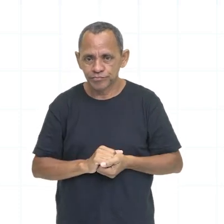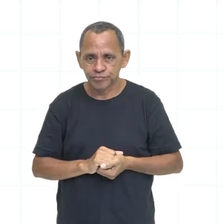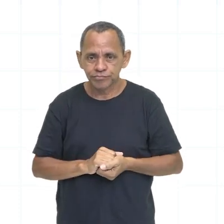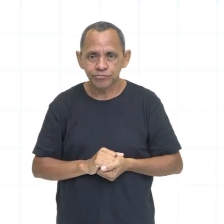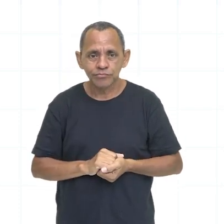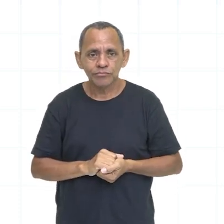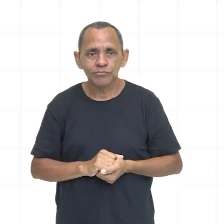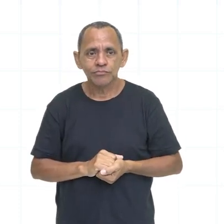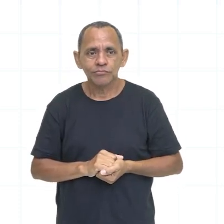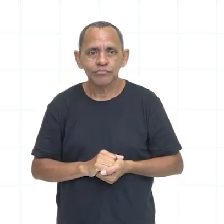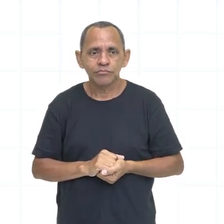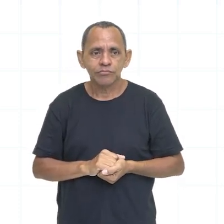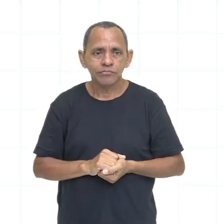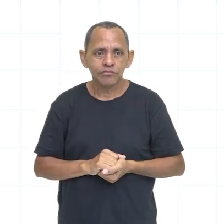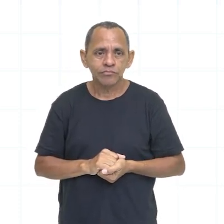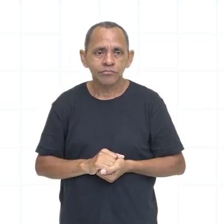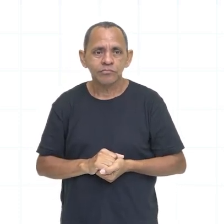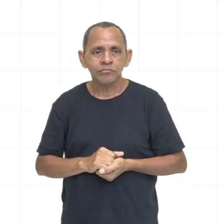pronome